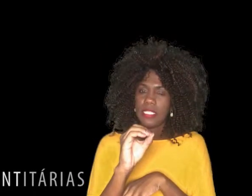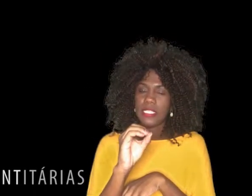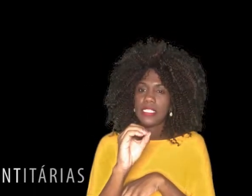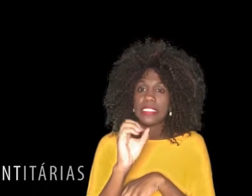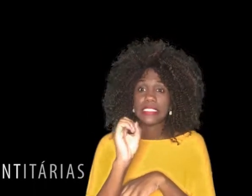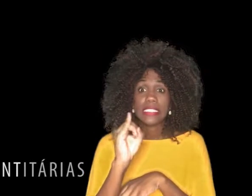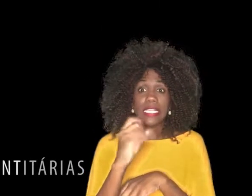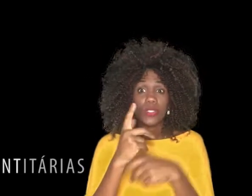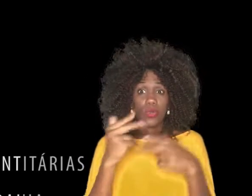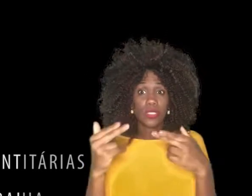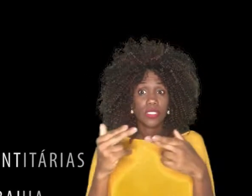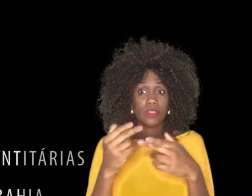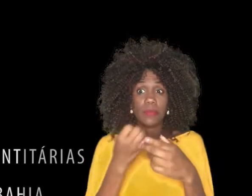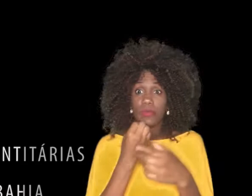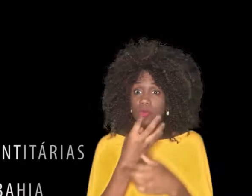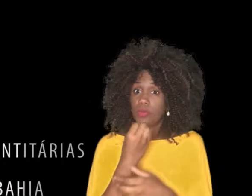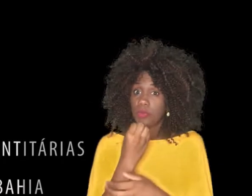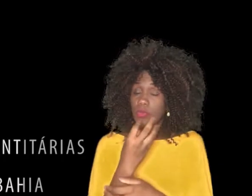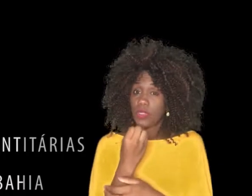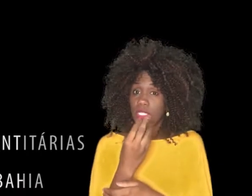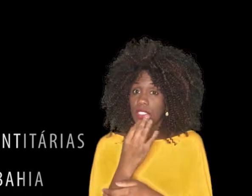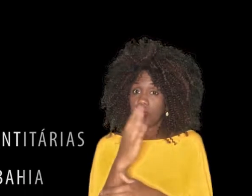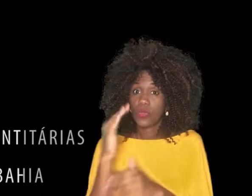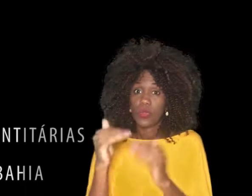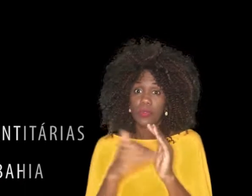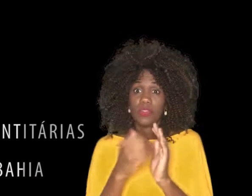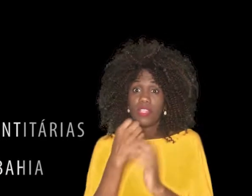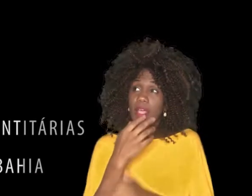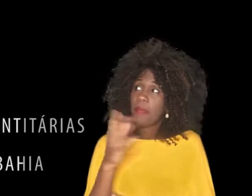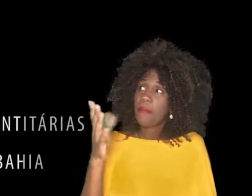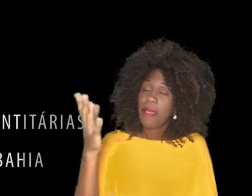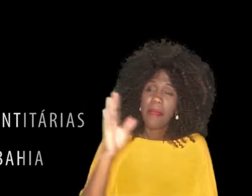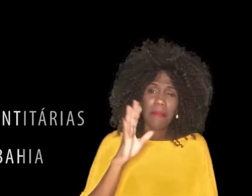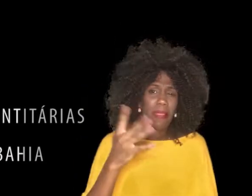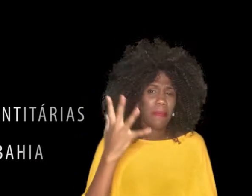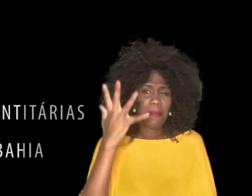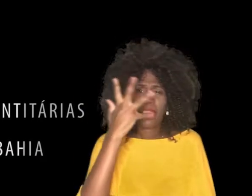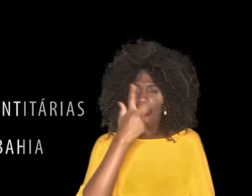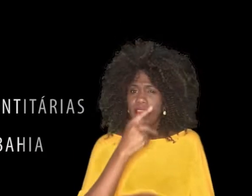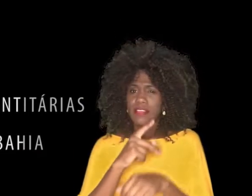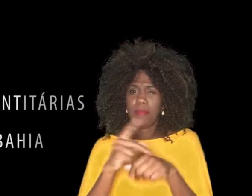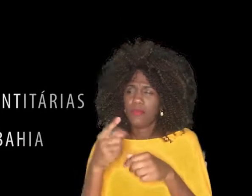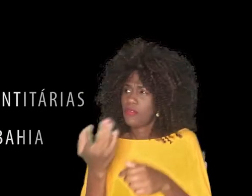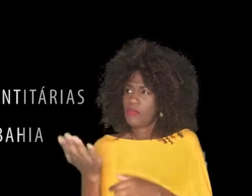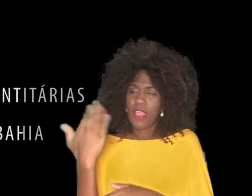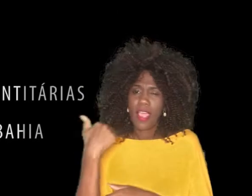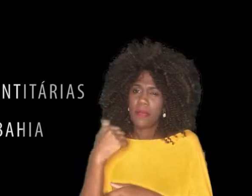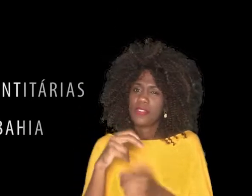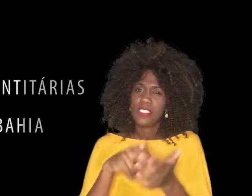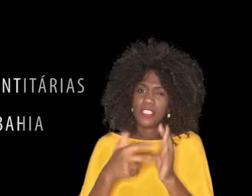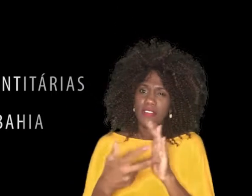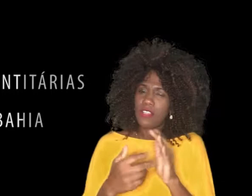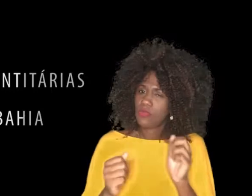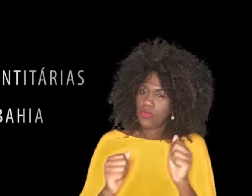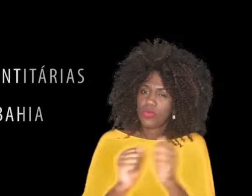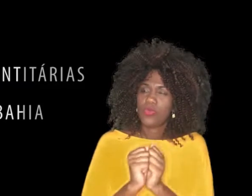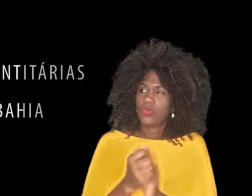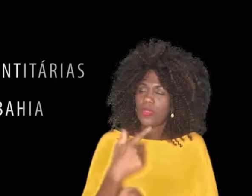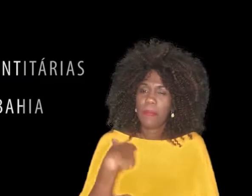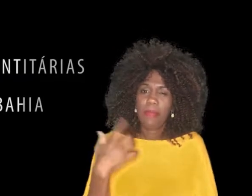coisas estavam muito boas, então todo mundo dizia, beleza pura, vamos chegar junto, o que seria chegar junto hoje,